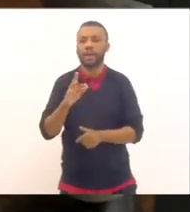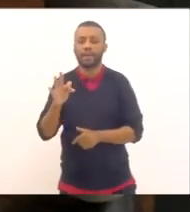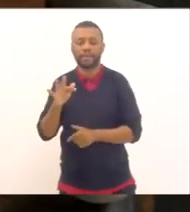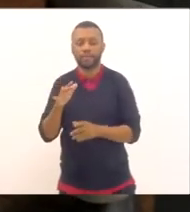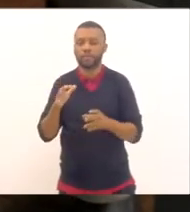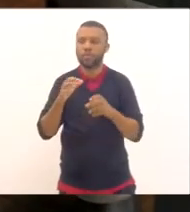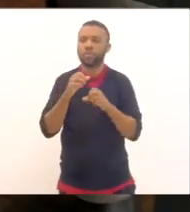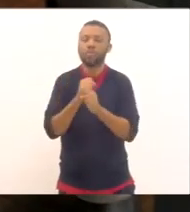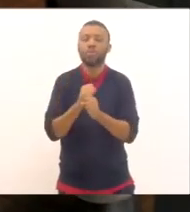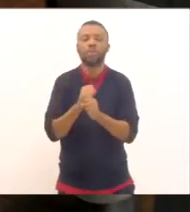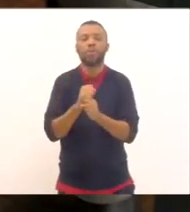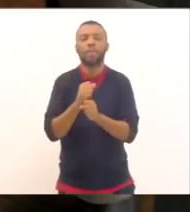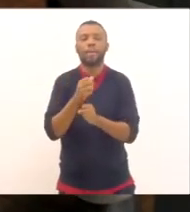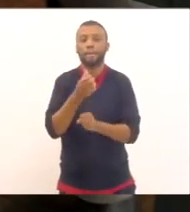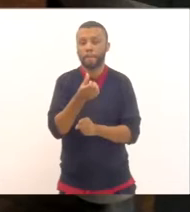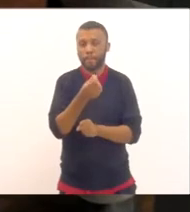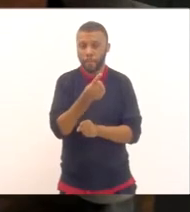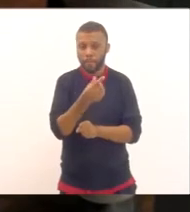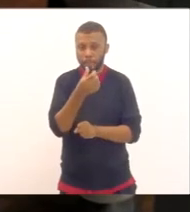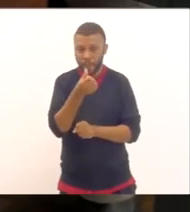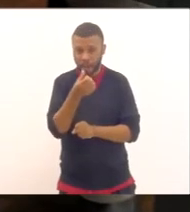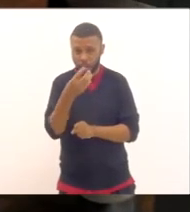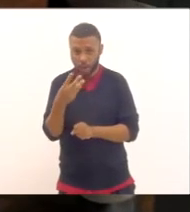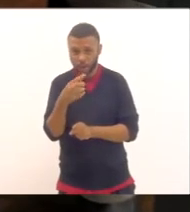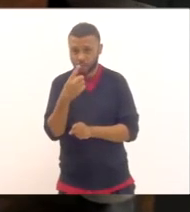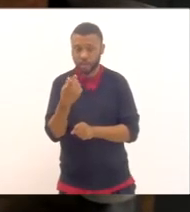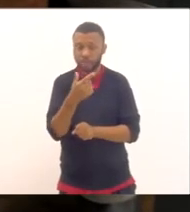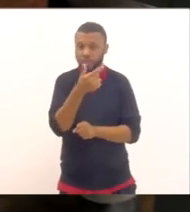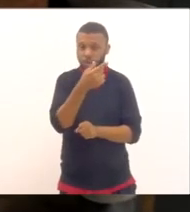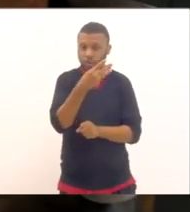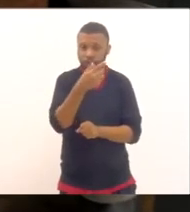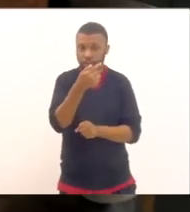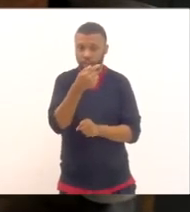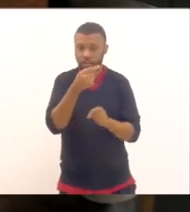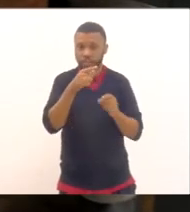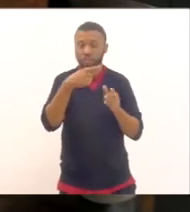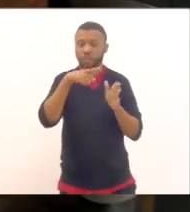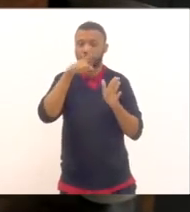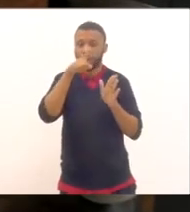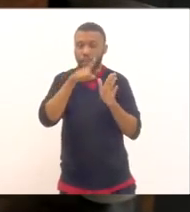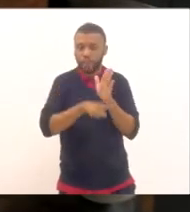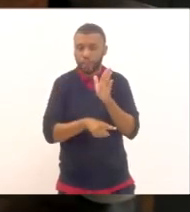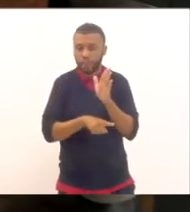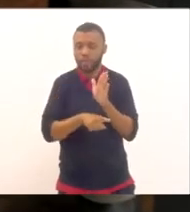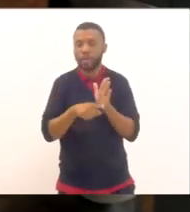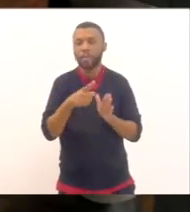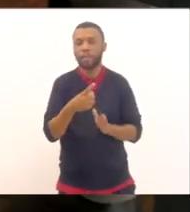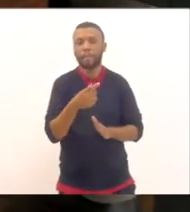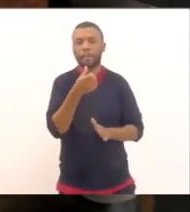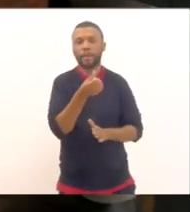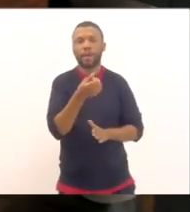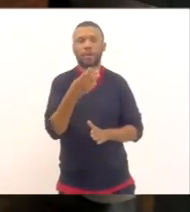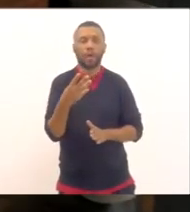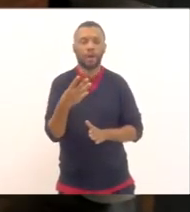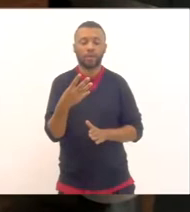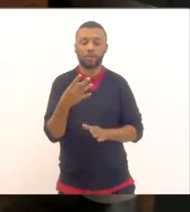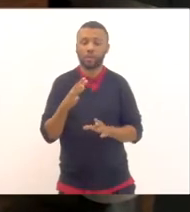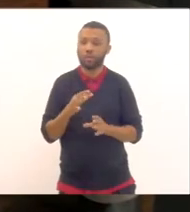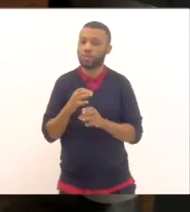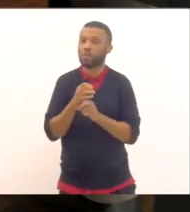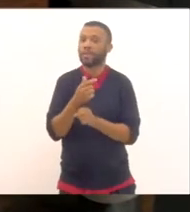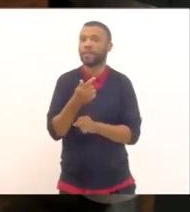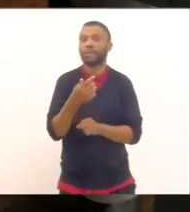64 então a gente sai dia 247 e para 64 uma redução de 74